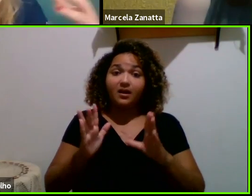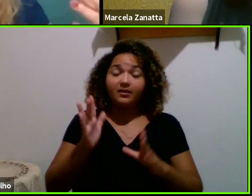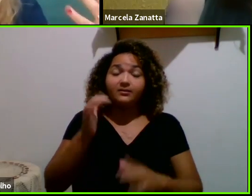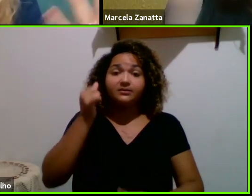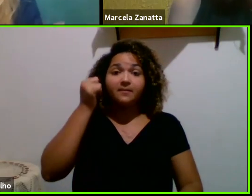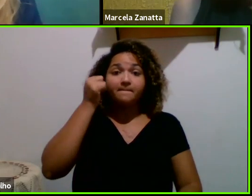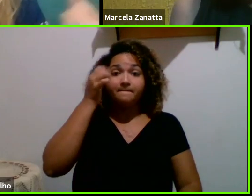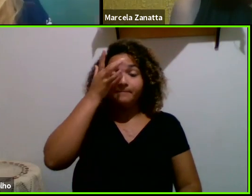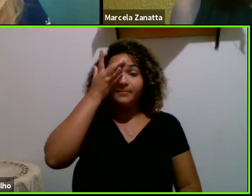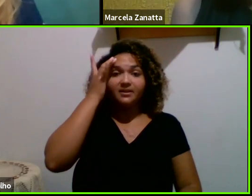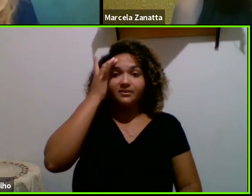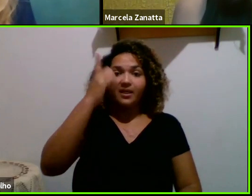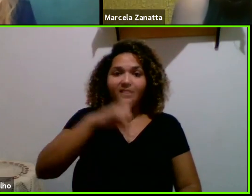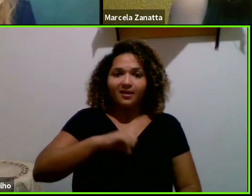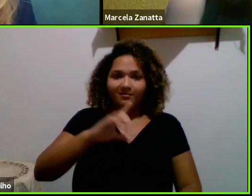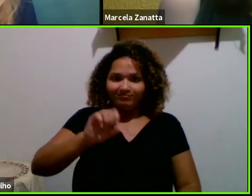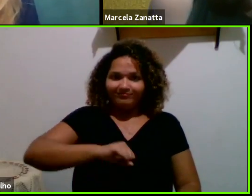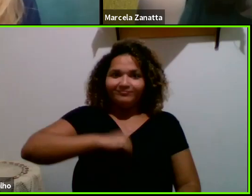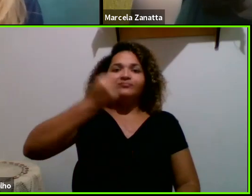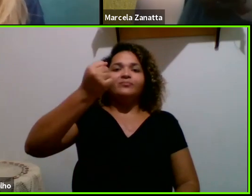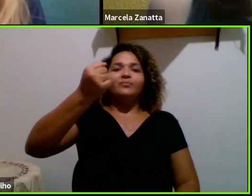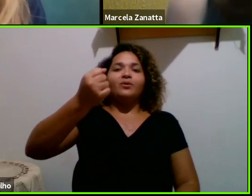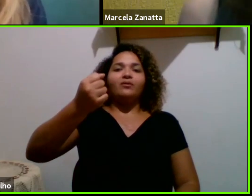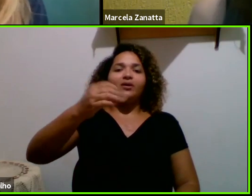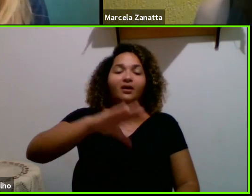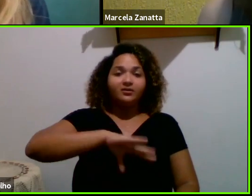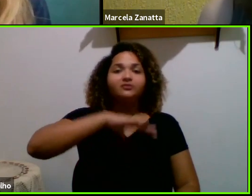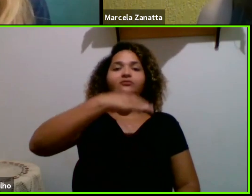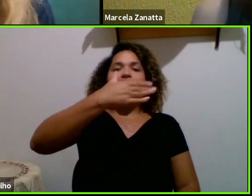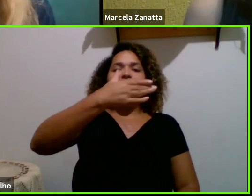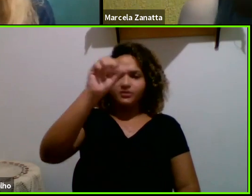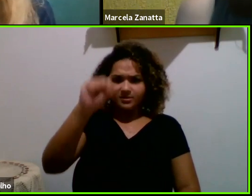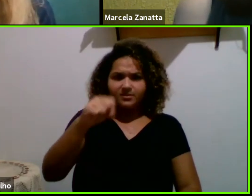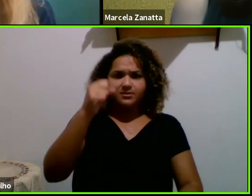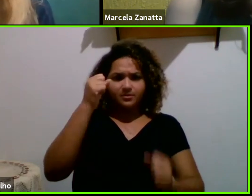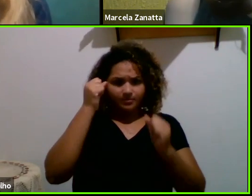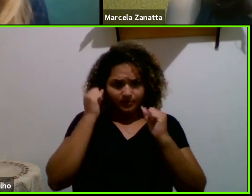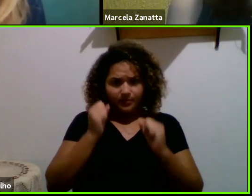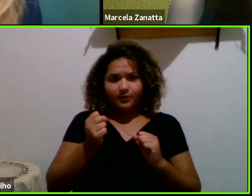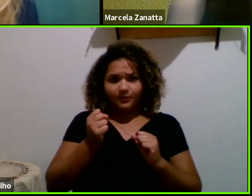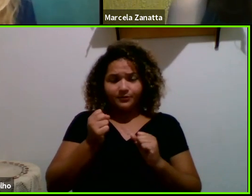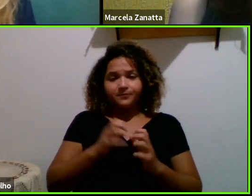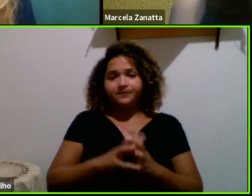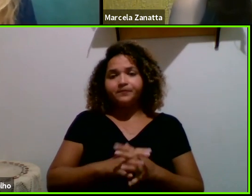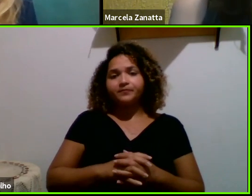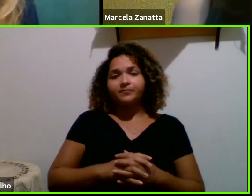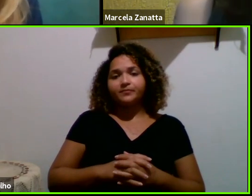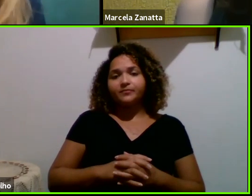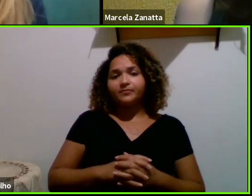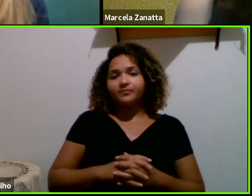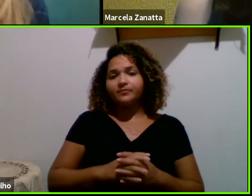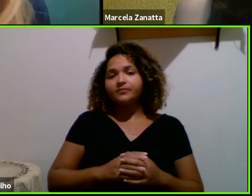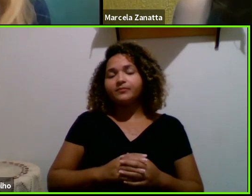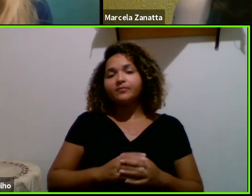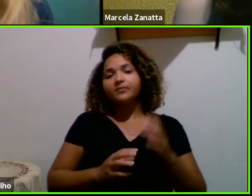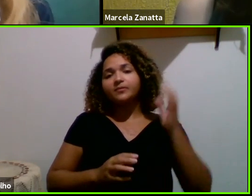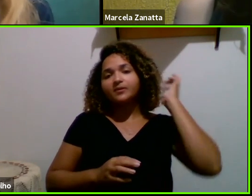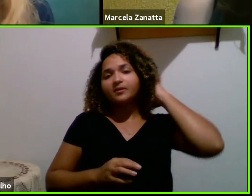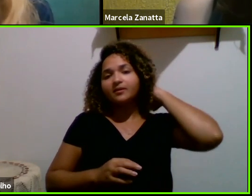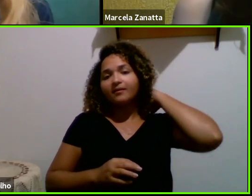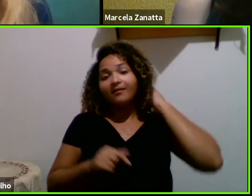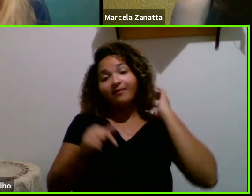de abraçá-la e falar, sim, é possível. E essa enfermeira que estava lá disse assim, aqui você